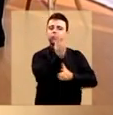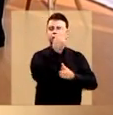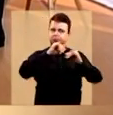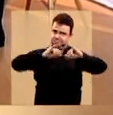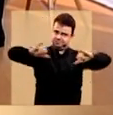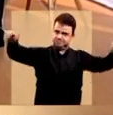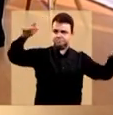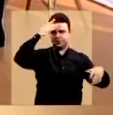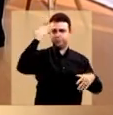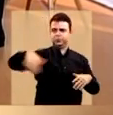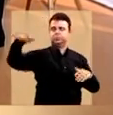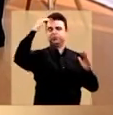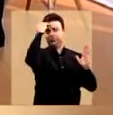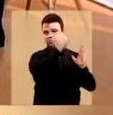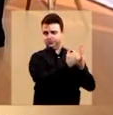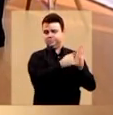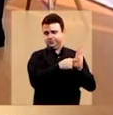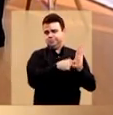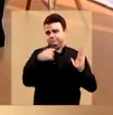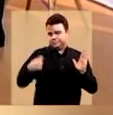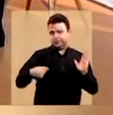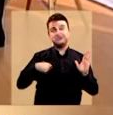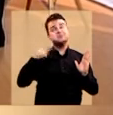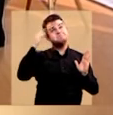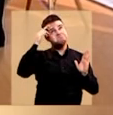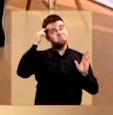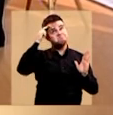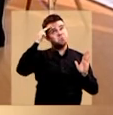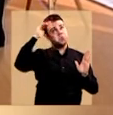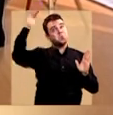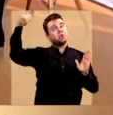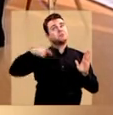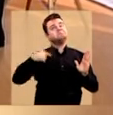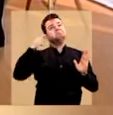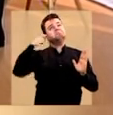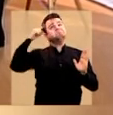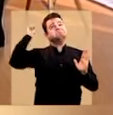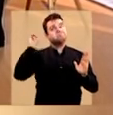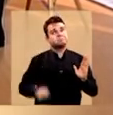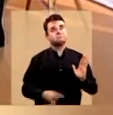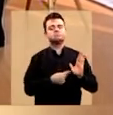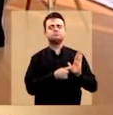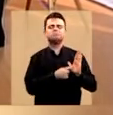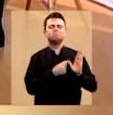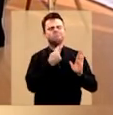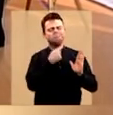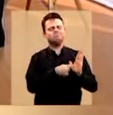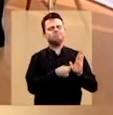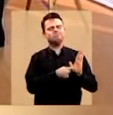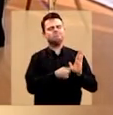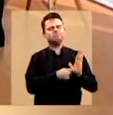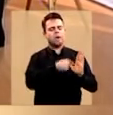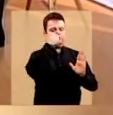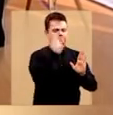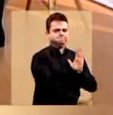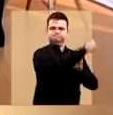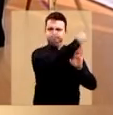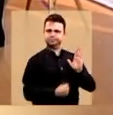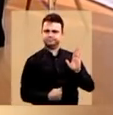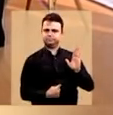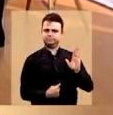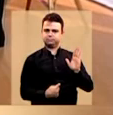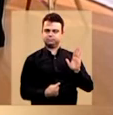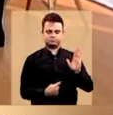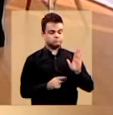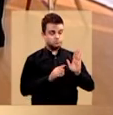né? Infelizmente, né? Que eu sonho que um dia essa lei acabe. Porque o dia que a lei acabar é porque a igualdade